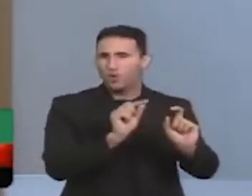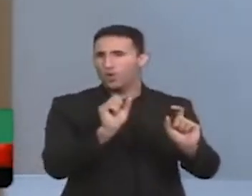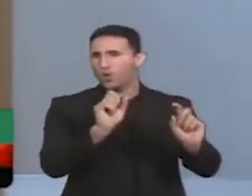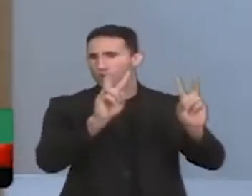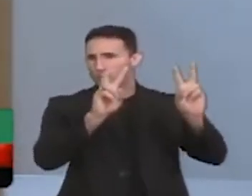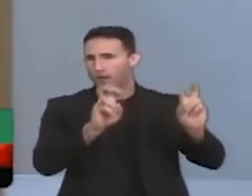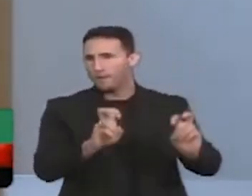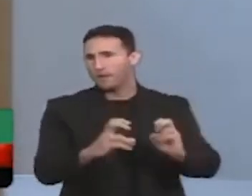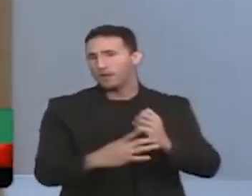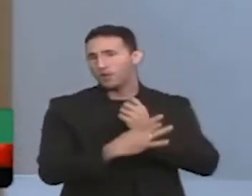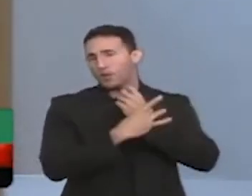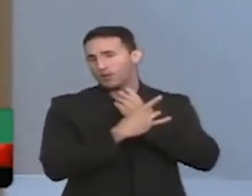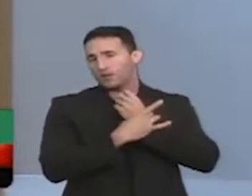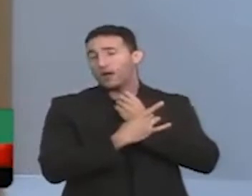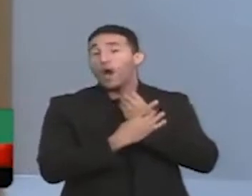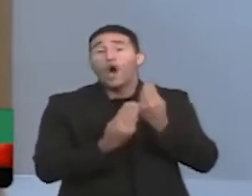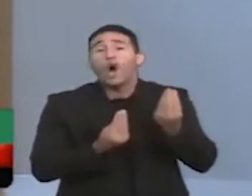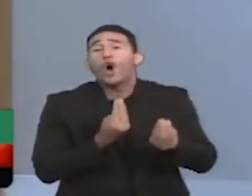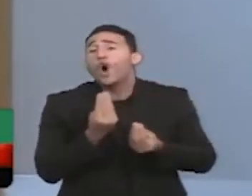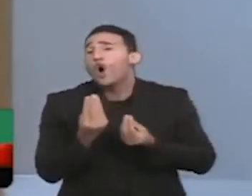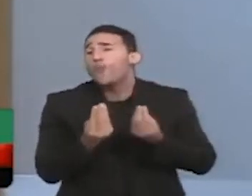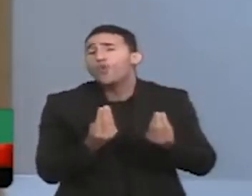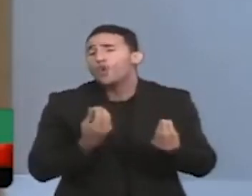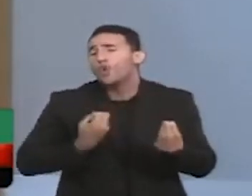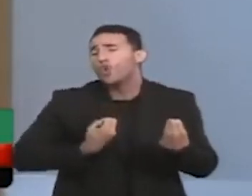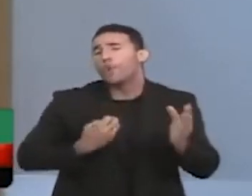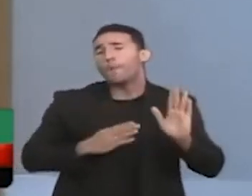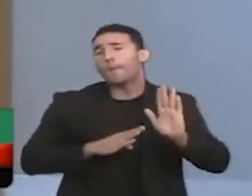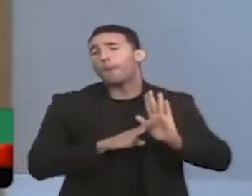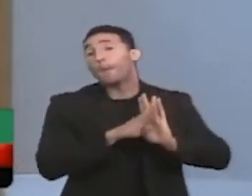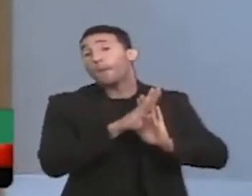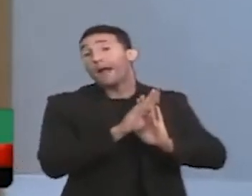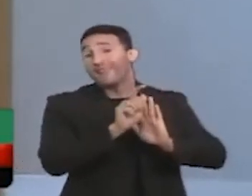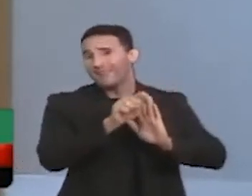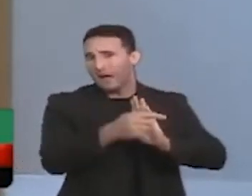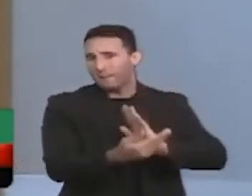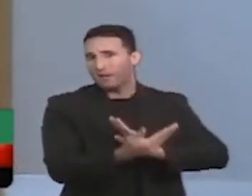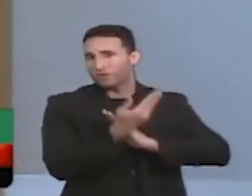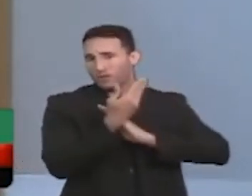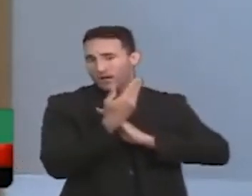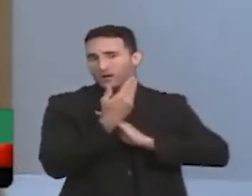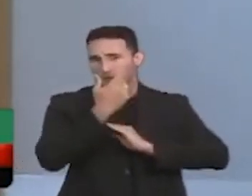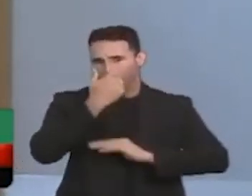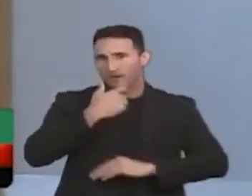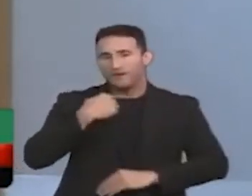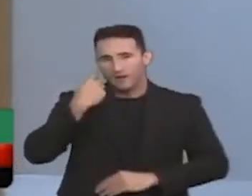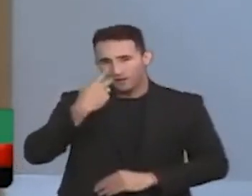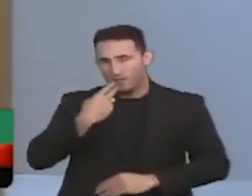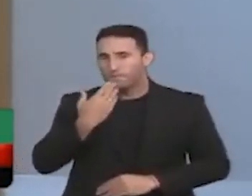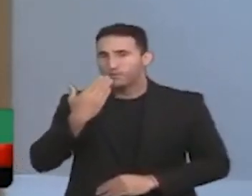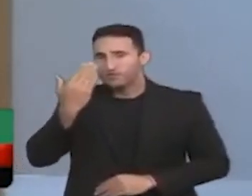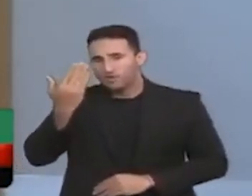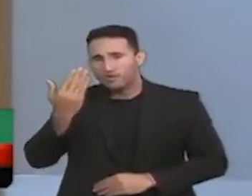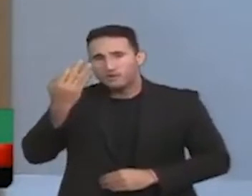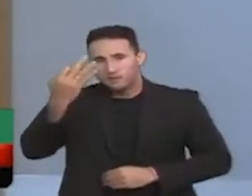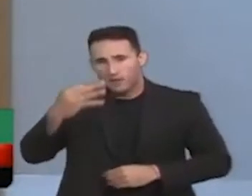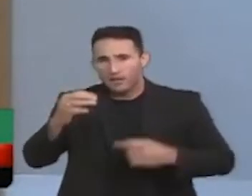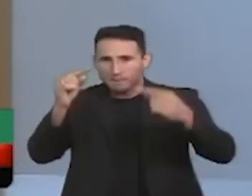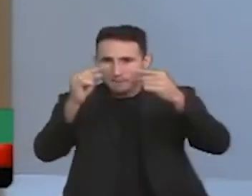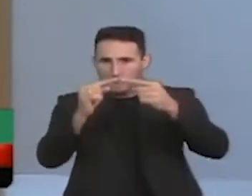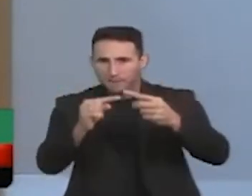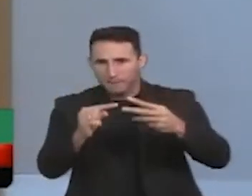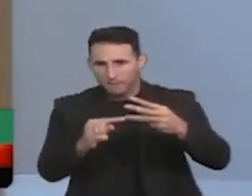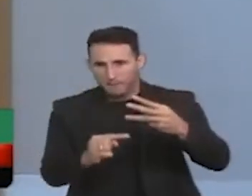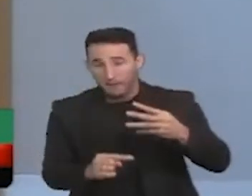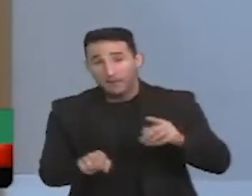relação à segurança né Para a gente saber como é que estão os índices O que que a gente pode ajudar enquanto o vereador aqui e fazer a solicitações necessárias também